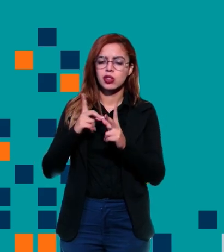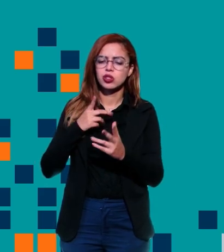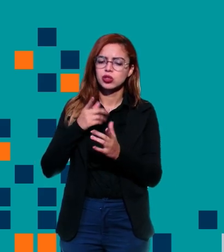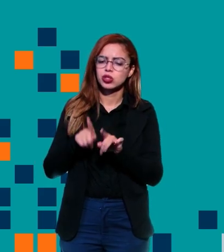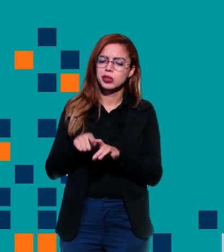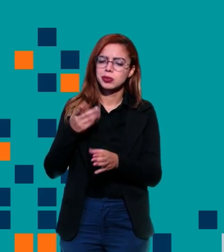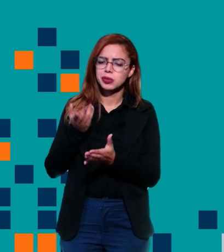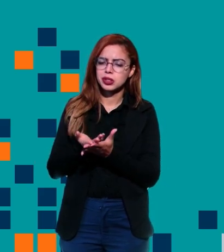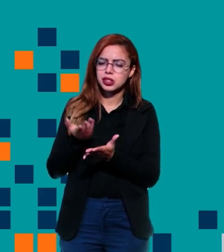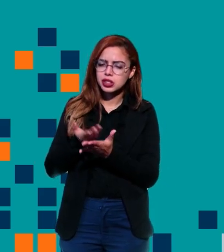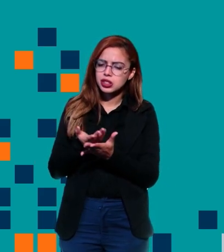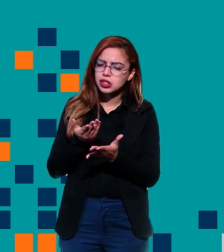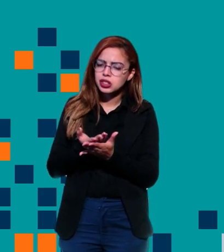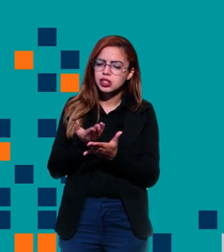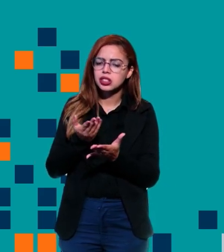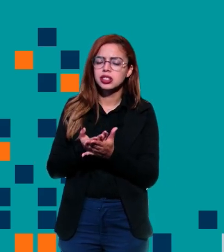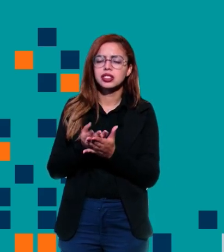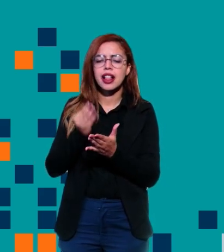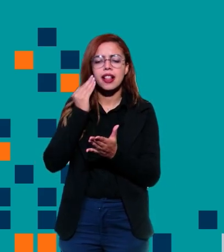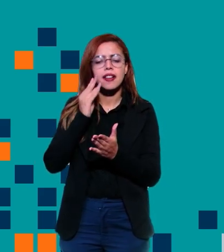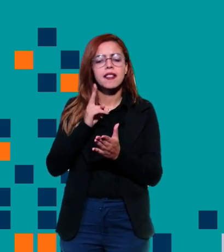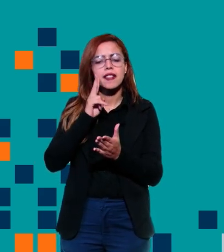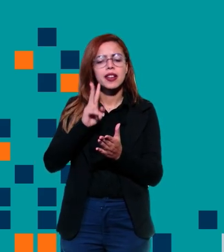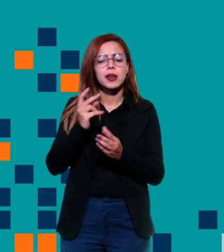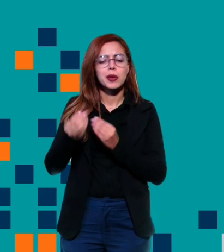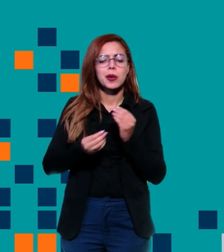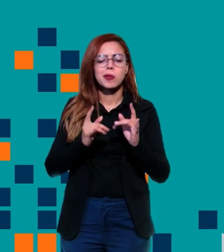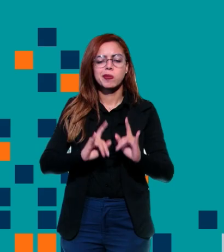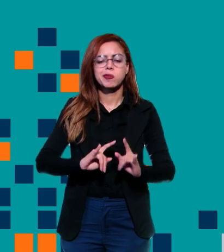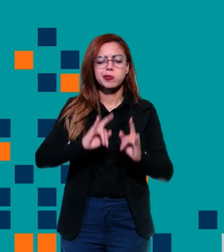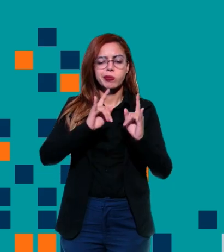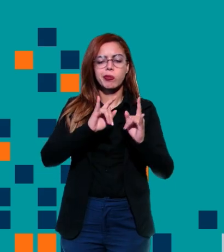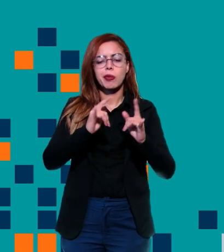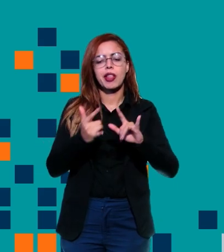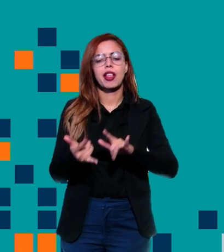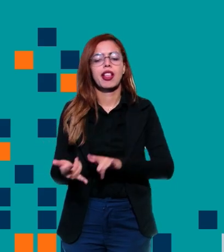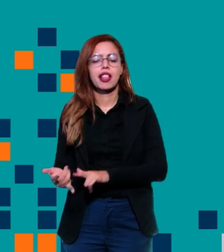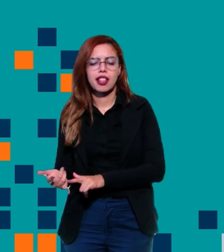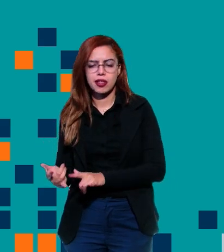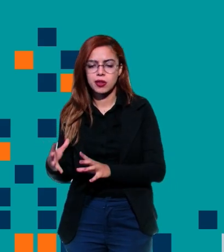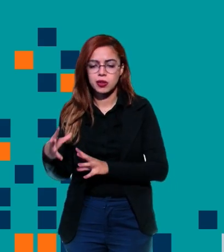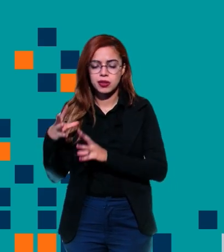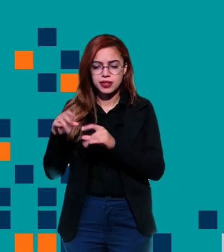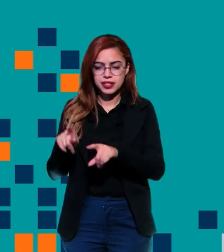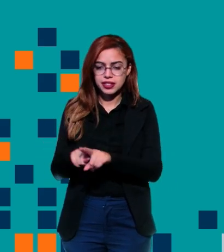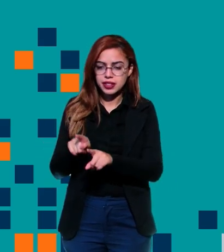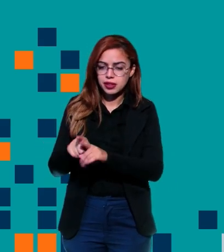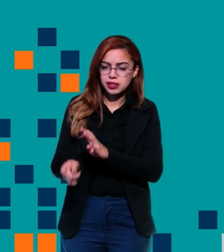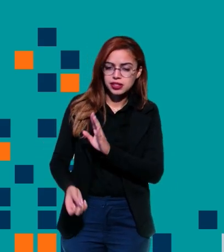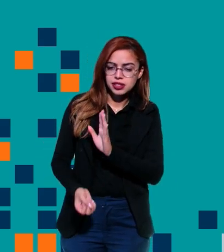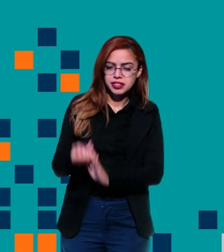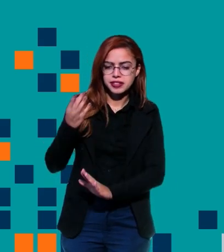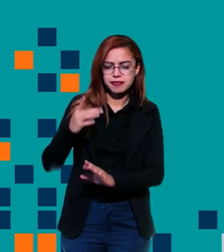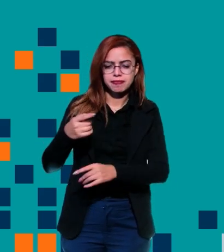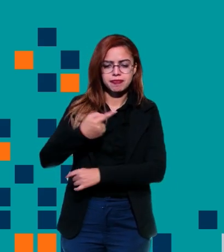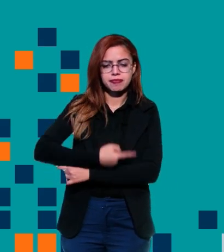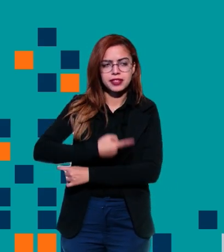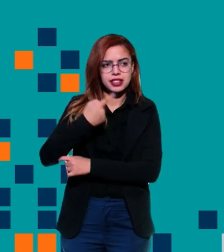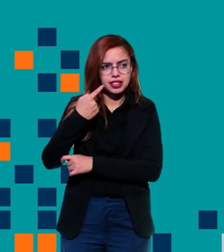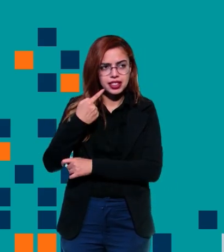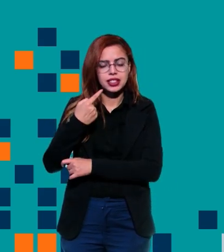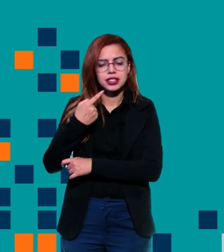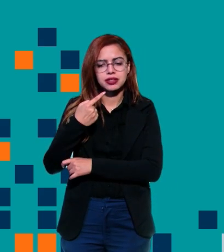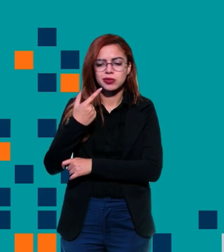estudar, demolir esse quarteirão inteiro e criar esse bairro vertical. Então, para